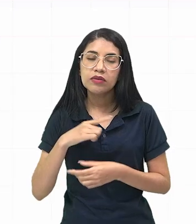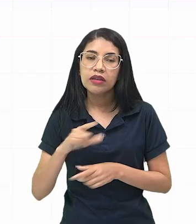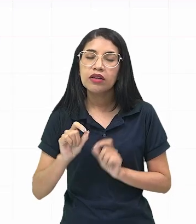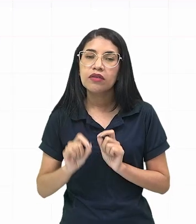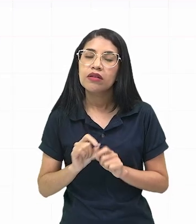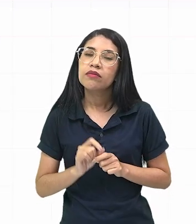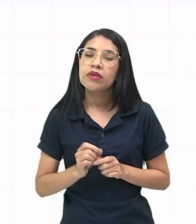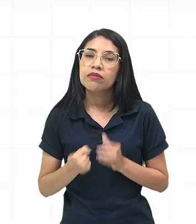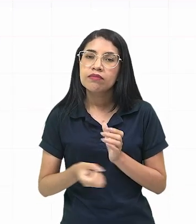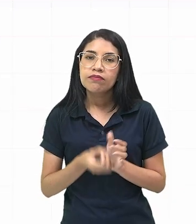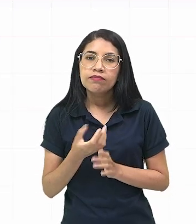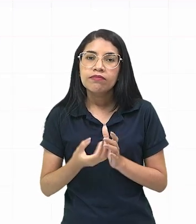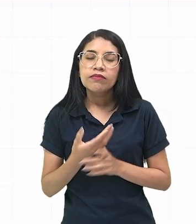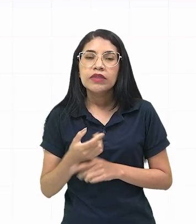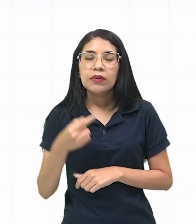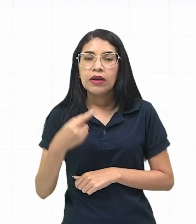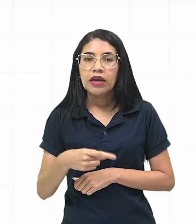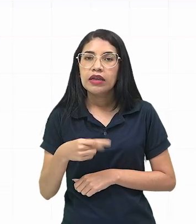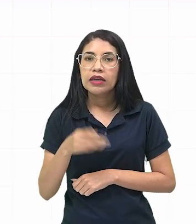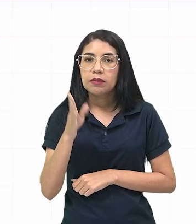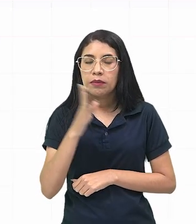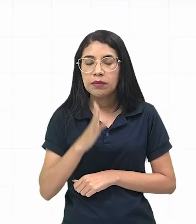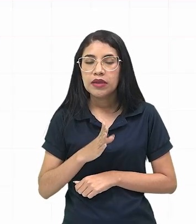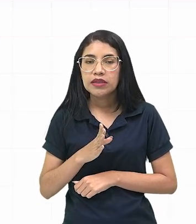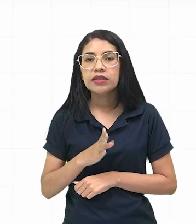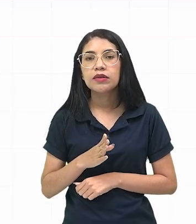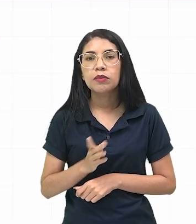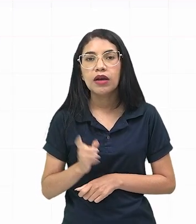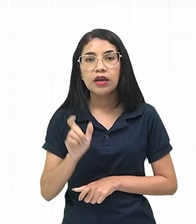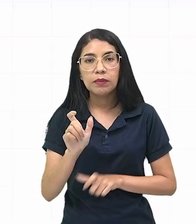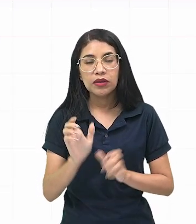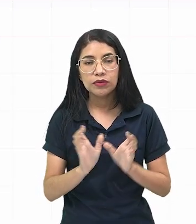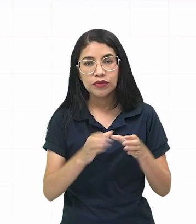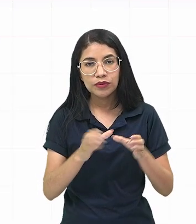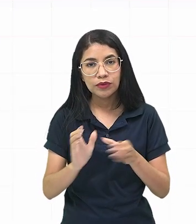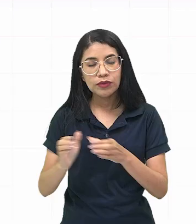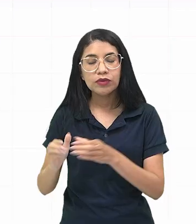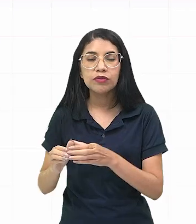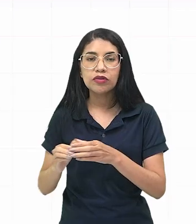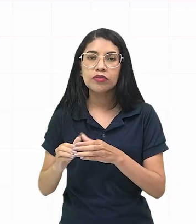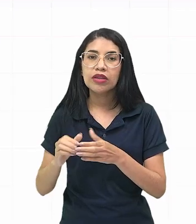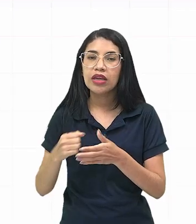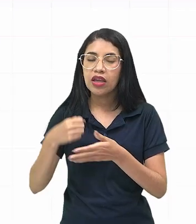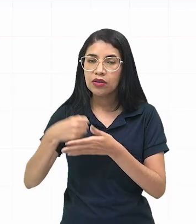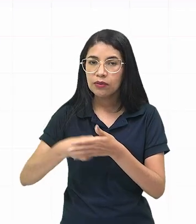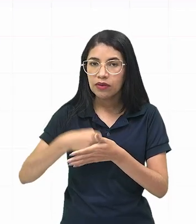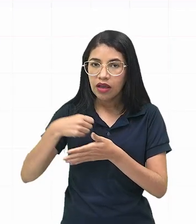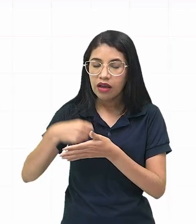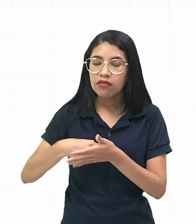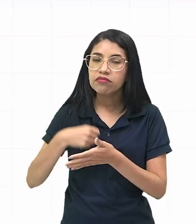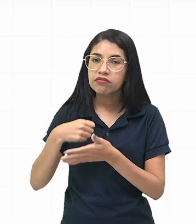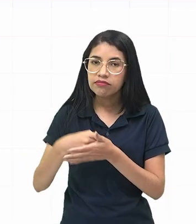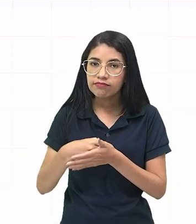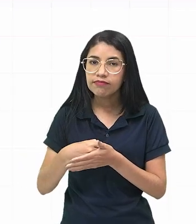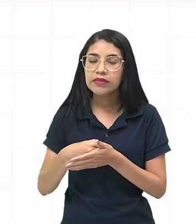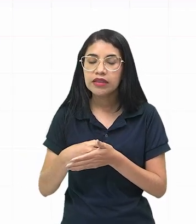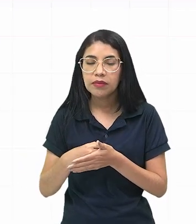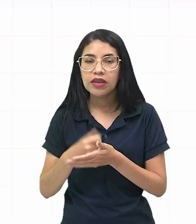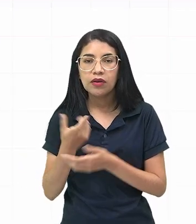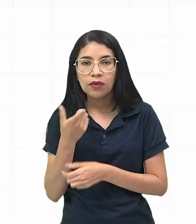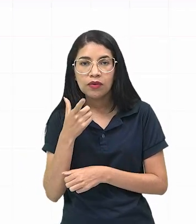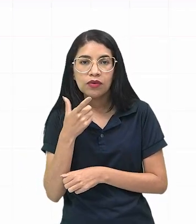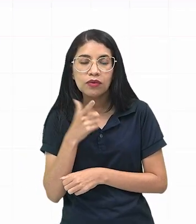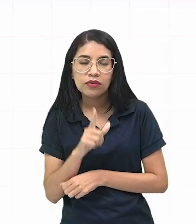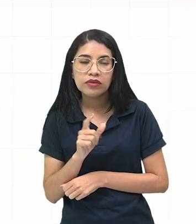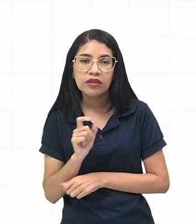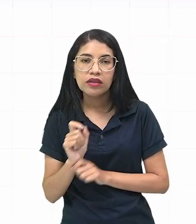mercado interno que é feita por essas pessoas que, com muita luta, né, com muito enfrentamento, acabaram